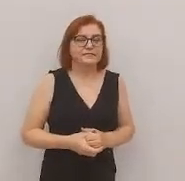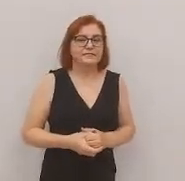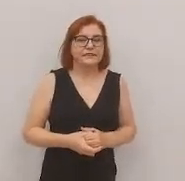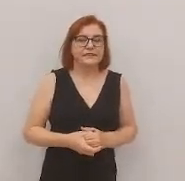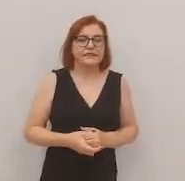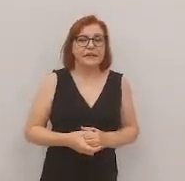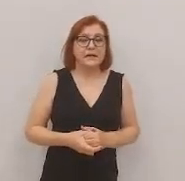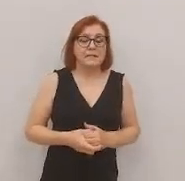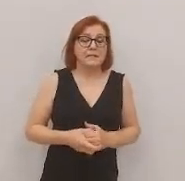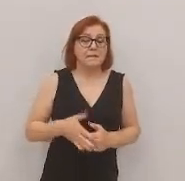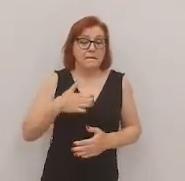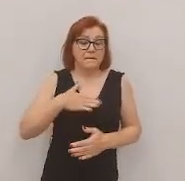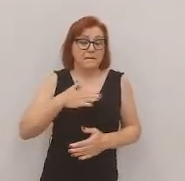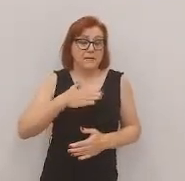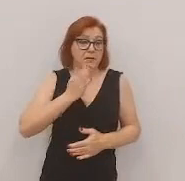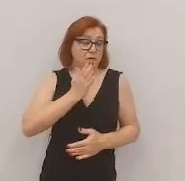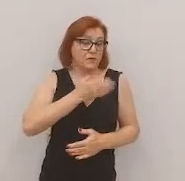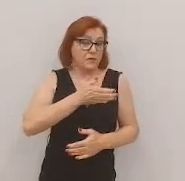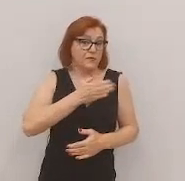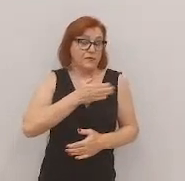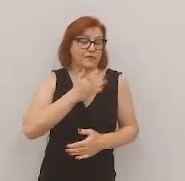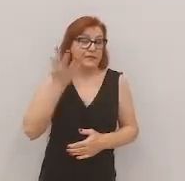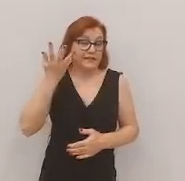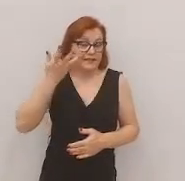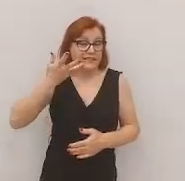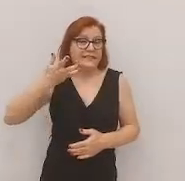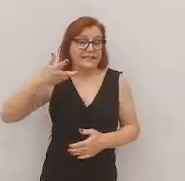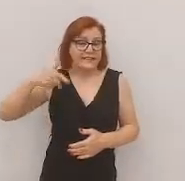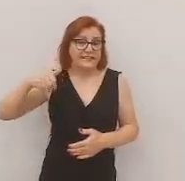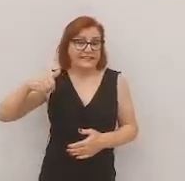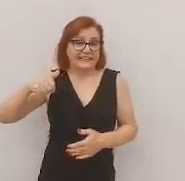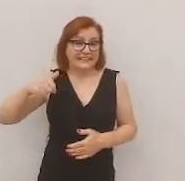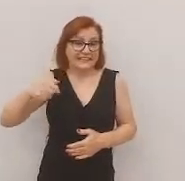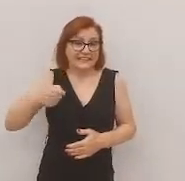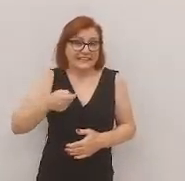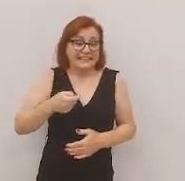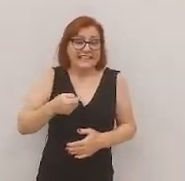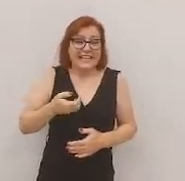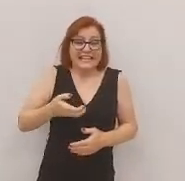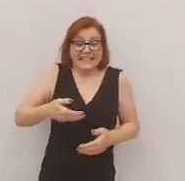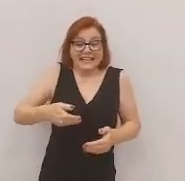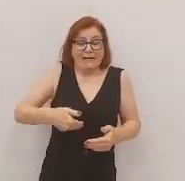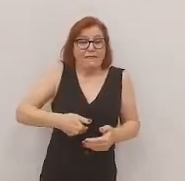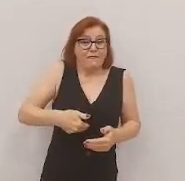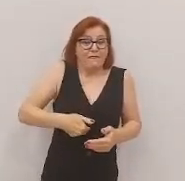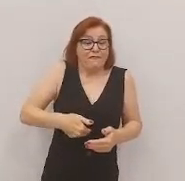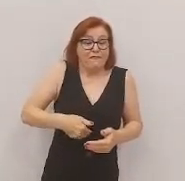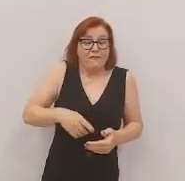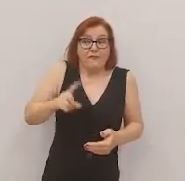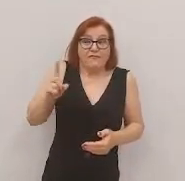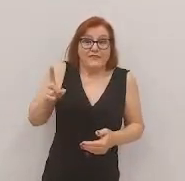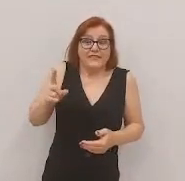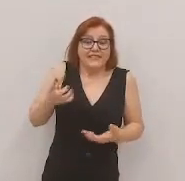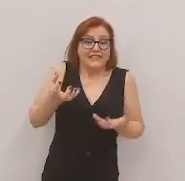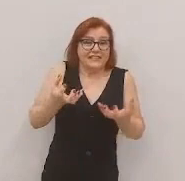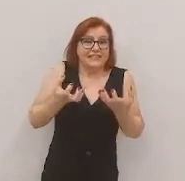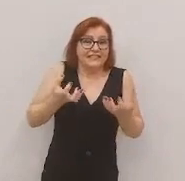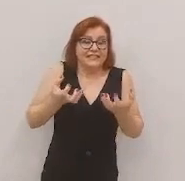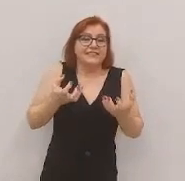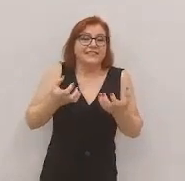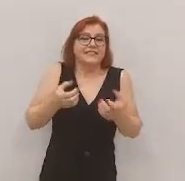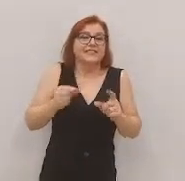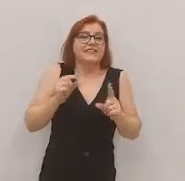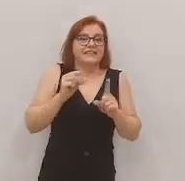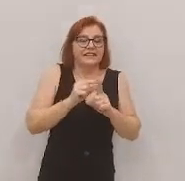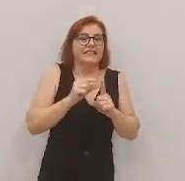o meu coração, eu ficava eufórico, né? com a palavra,